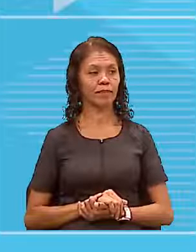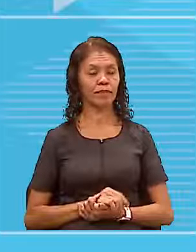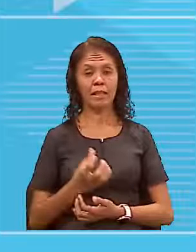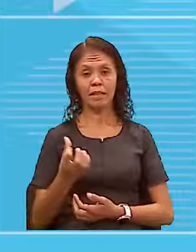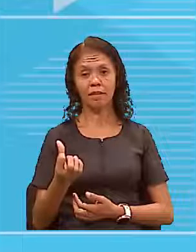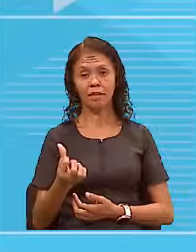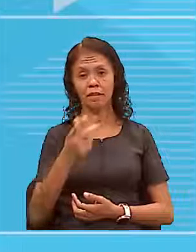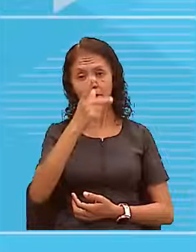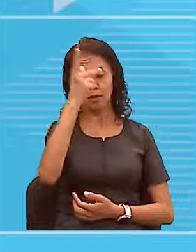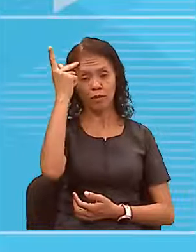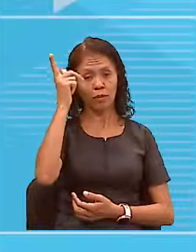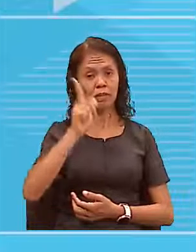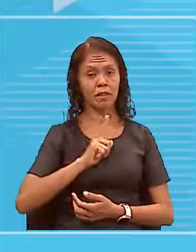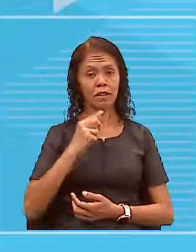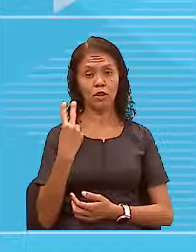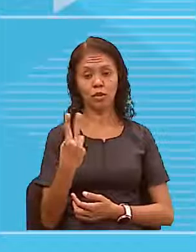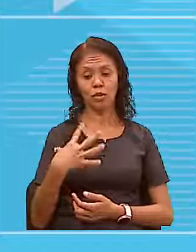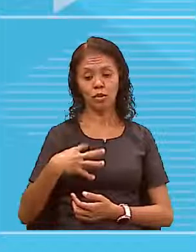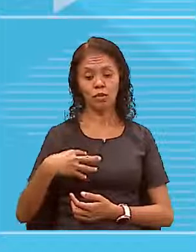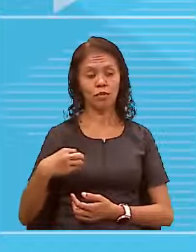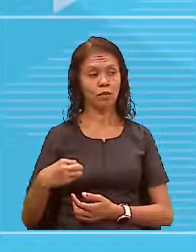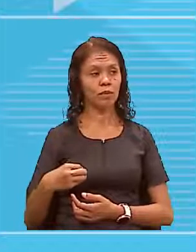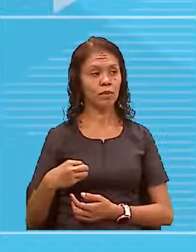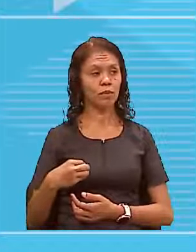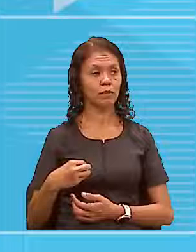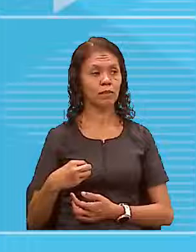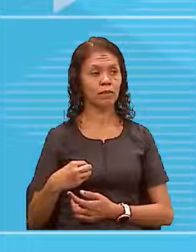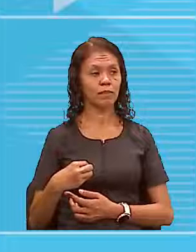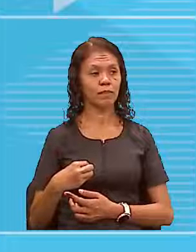6 pessoas têm 2 filhos. E